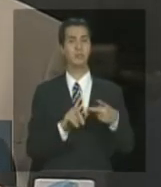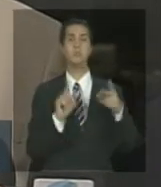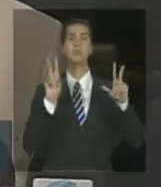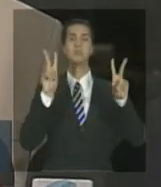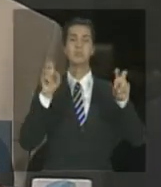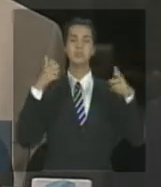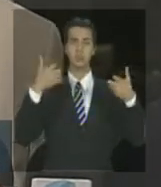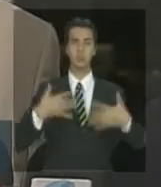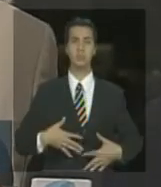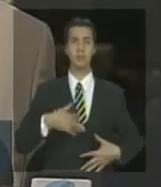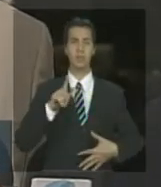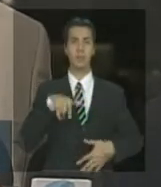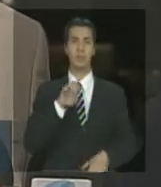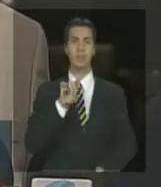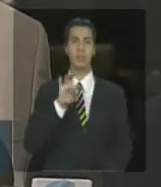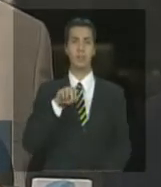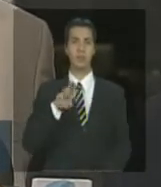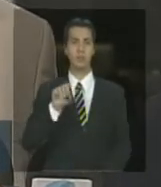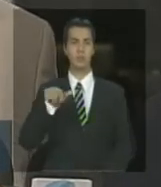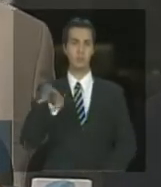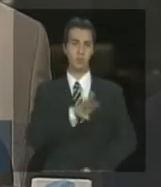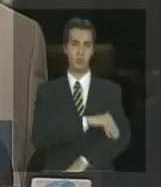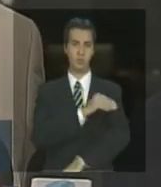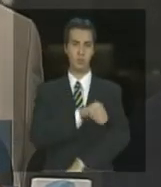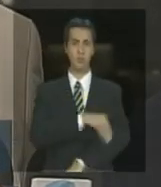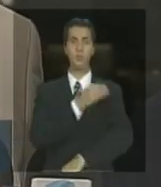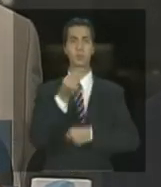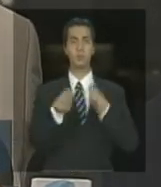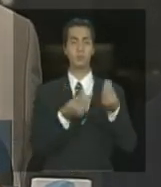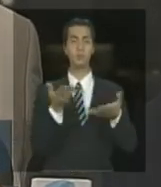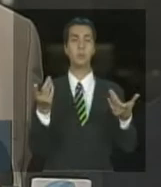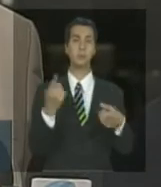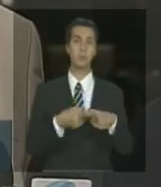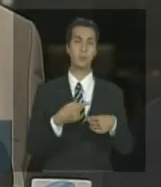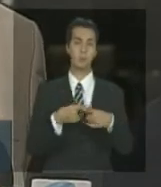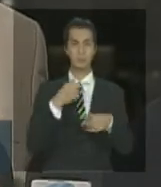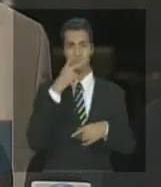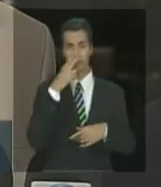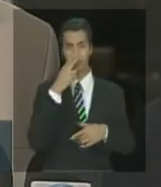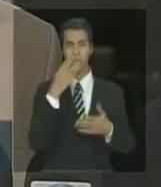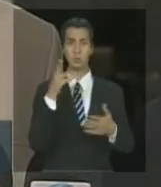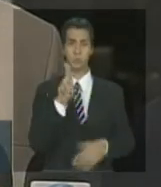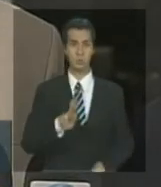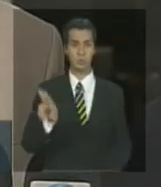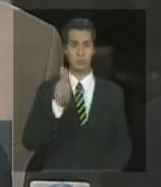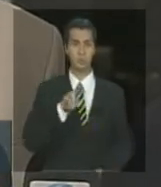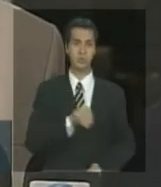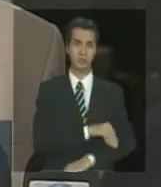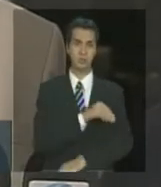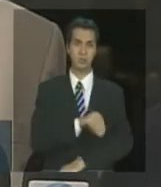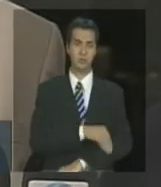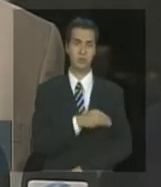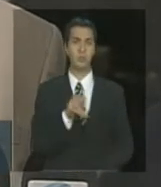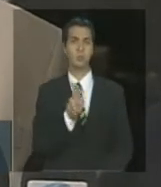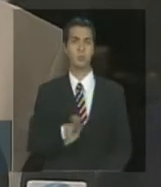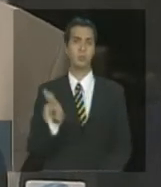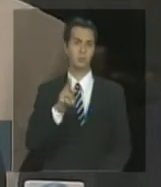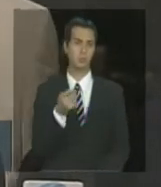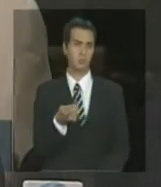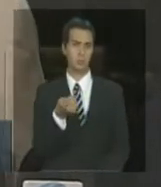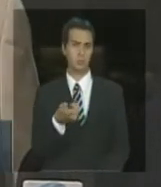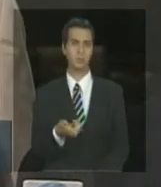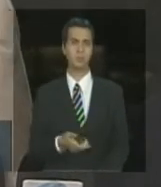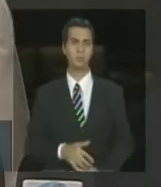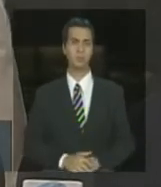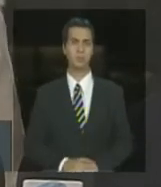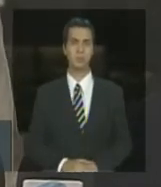consumo relativo, da participação do etanol, no uso pelos automóveis. E, por